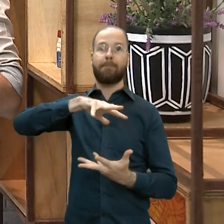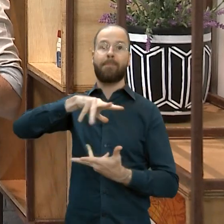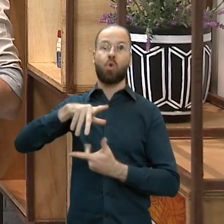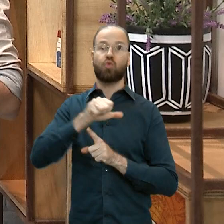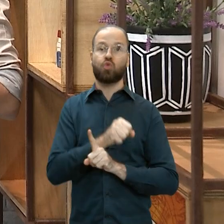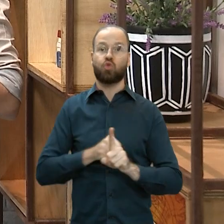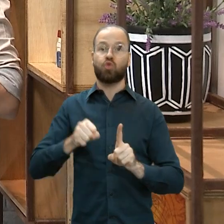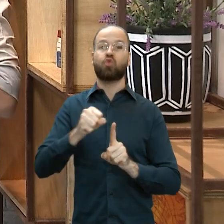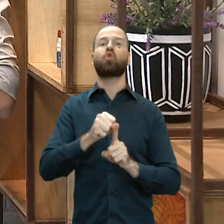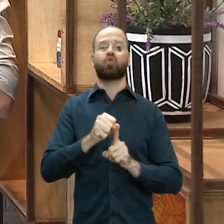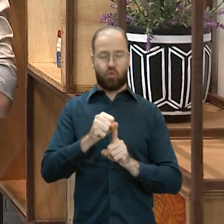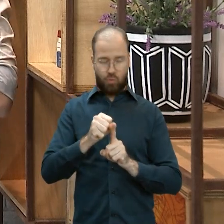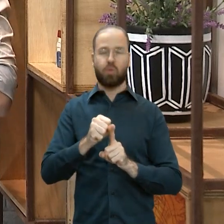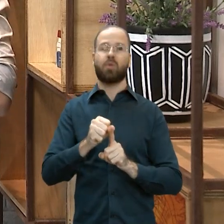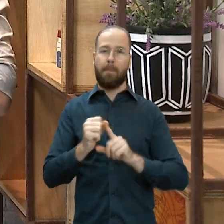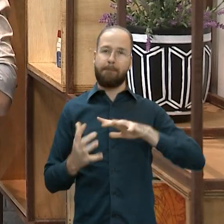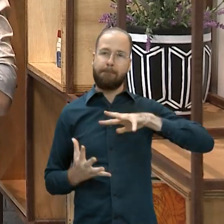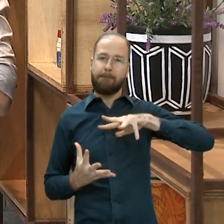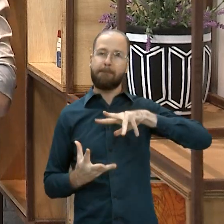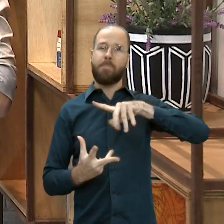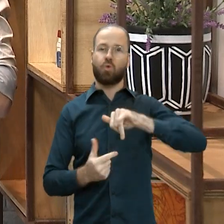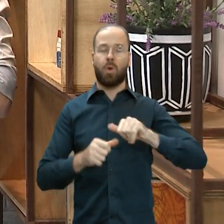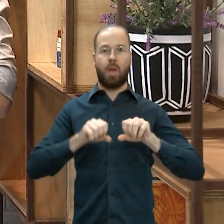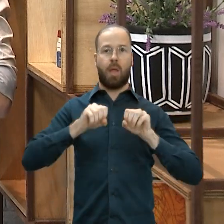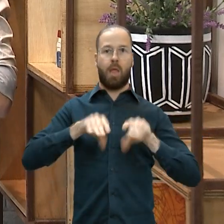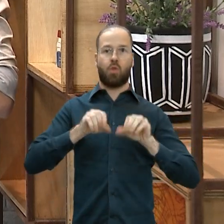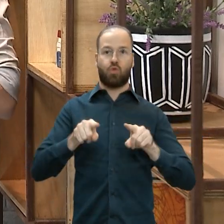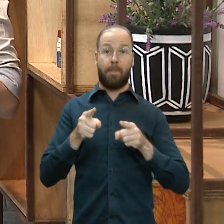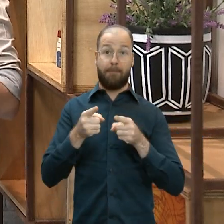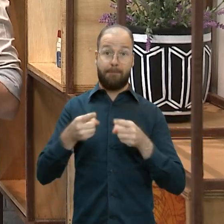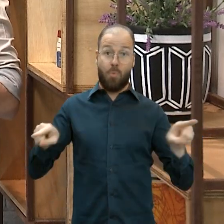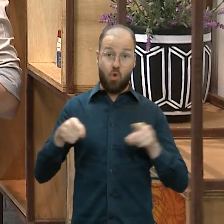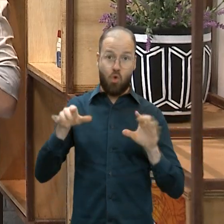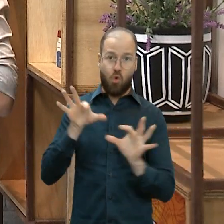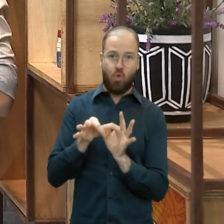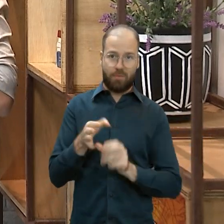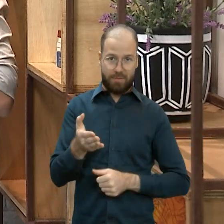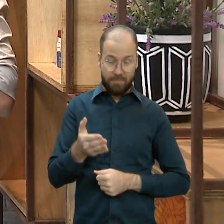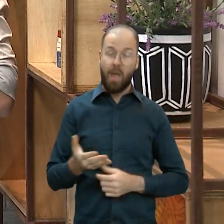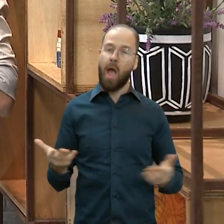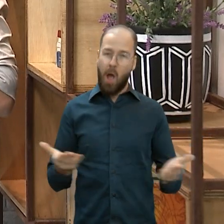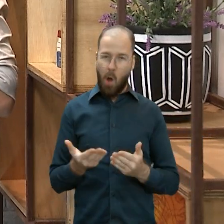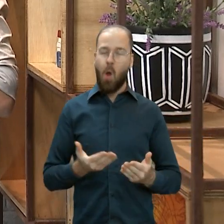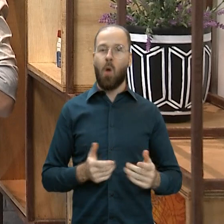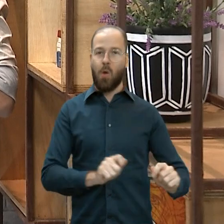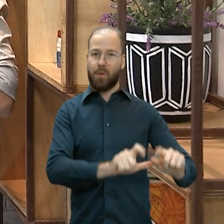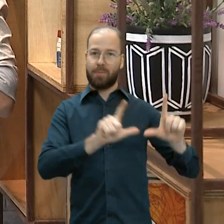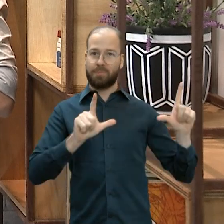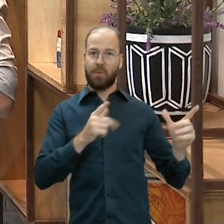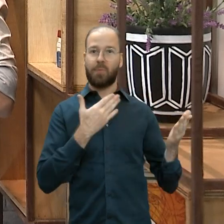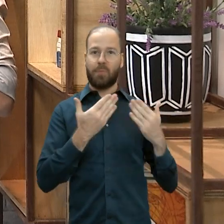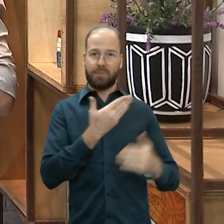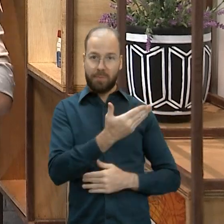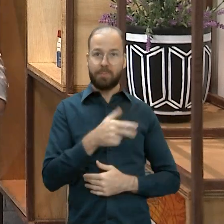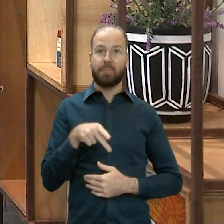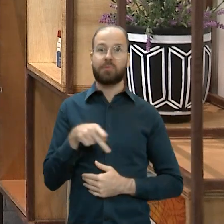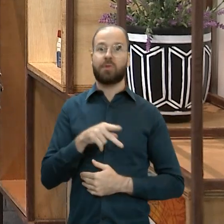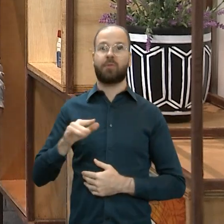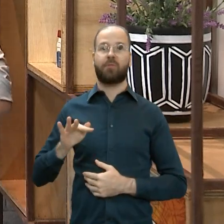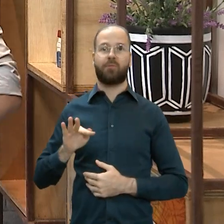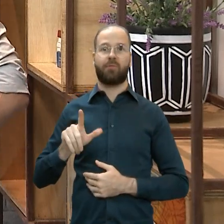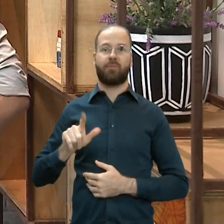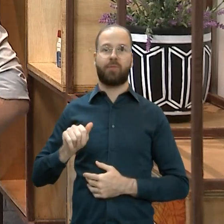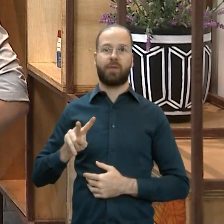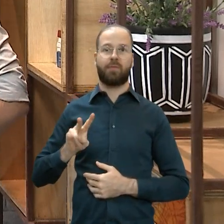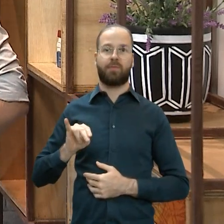Sociedade Internacional de Educação Musical. E é com ela que a gente conversa agora, a professora Flávia Maria Cruvinel. Seja